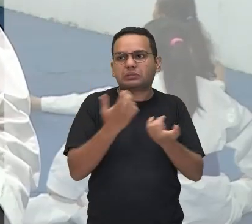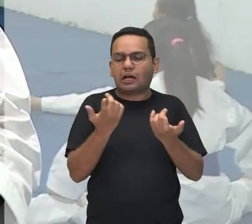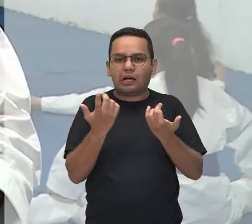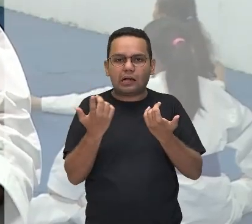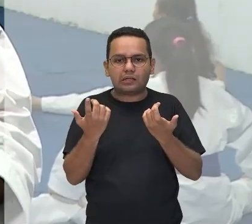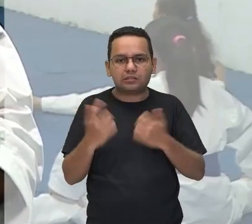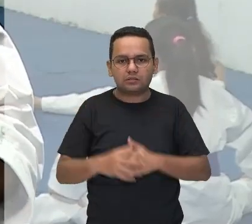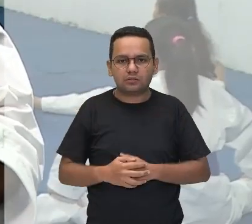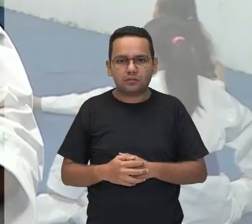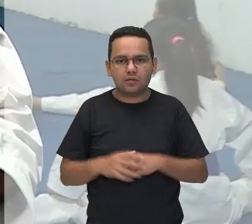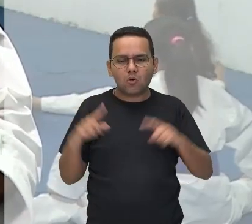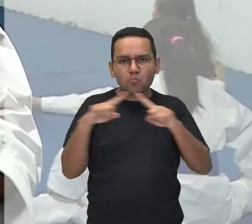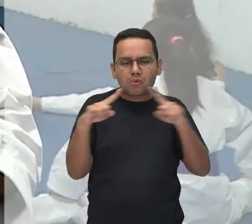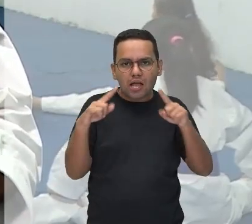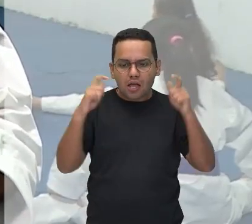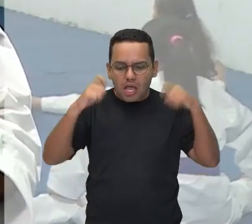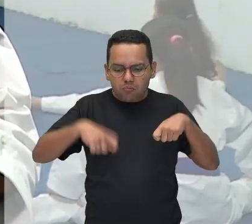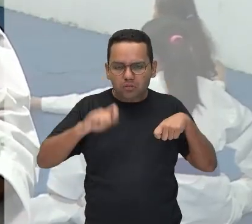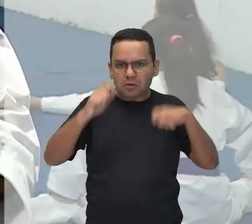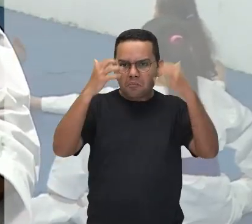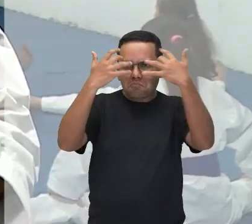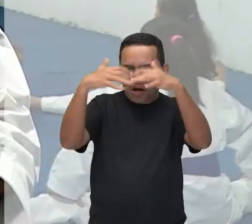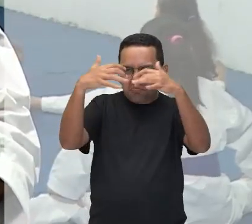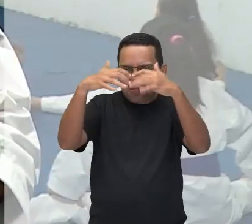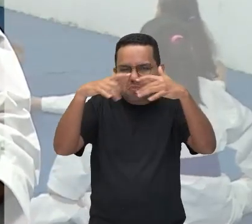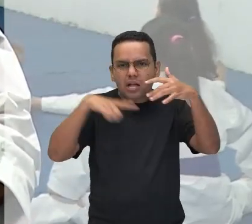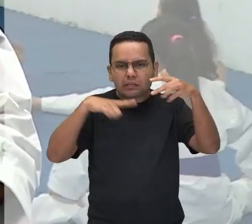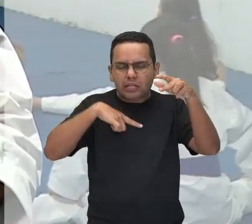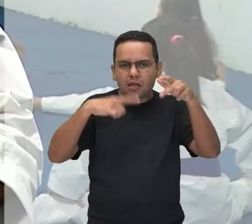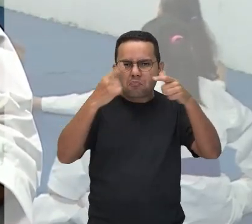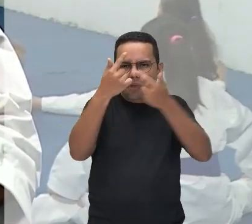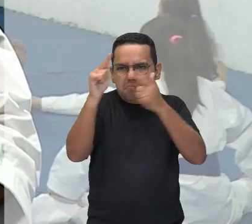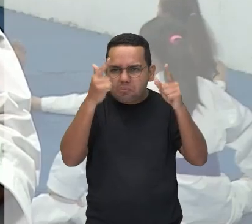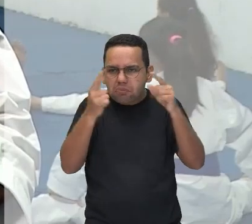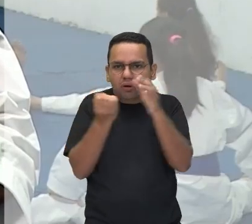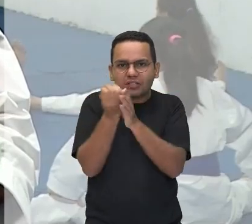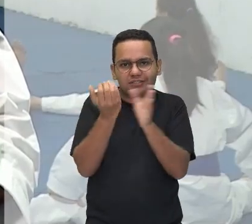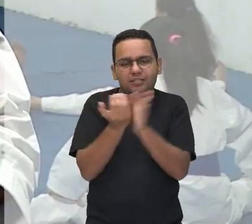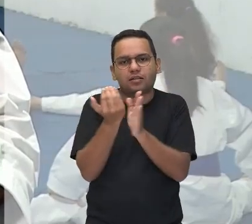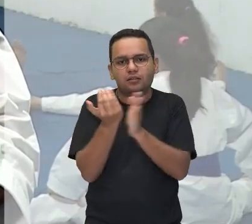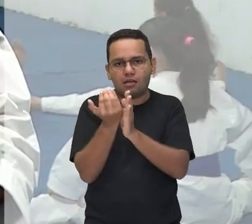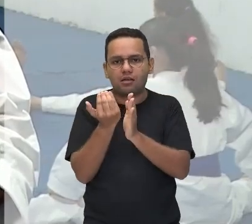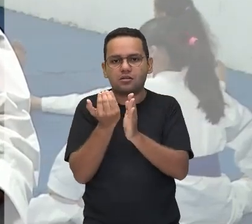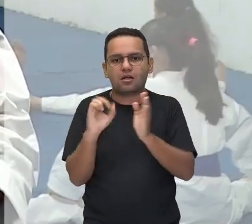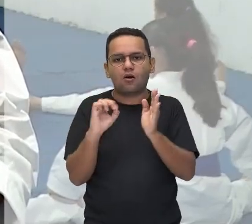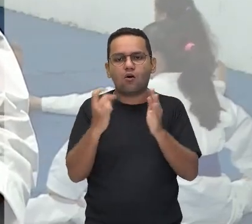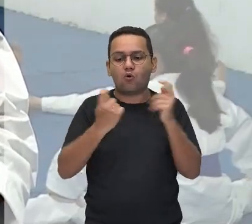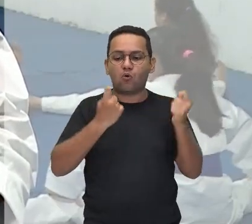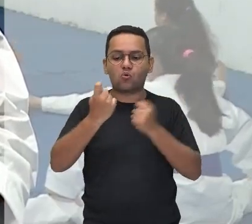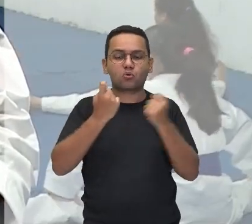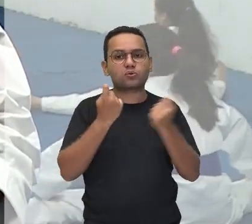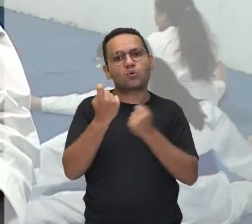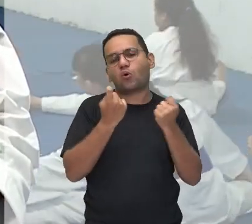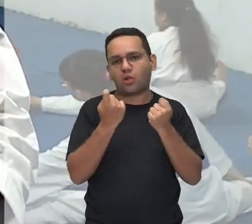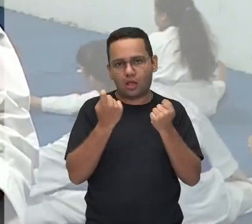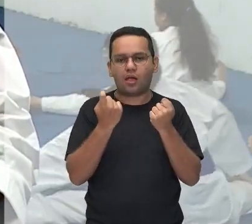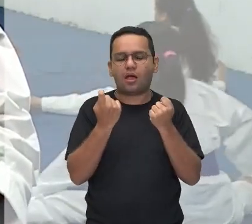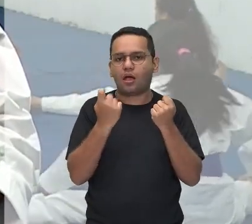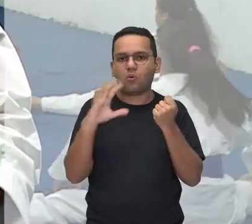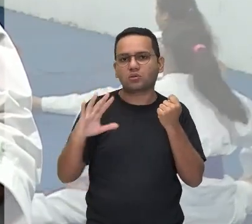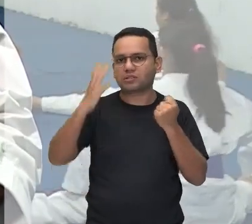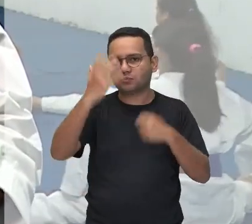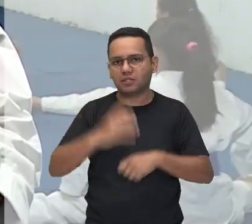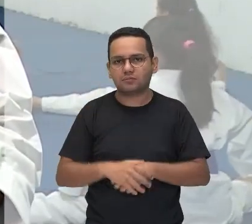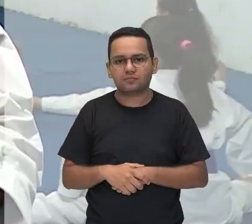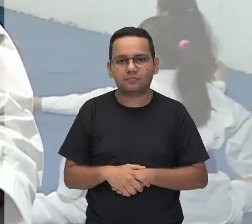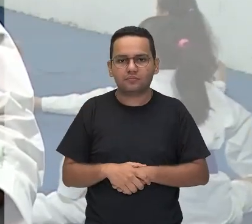adversário, ele tem a capacidade de criar situações ou lidar com situações adversas ali e muitas vezes